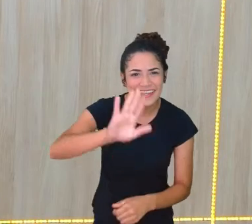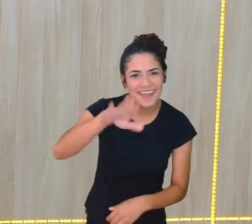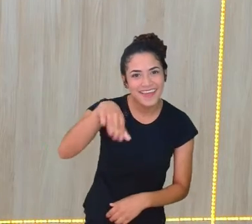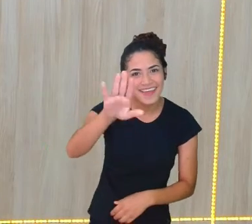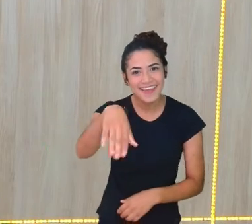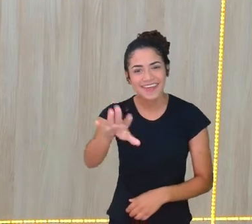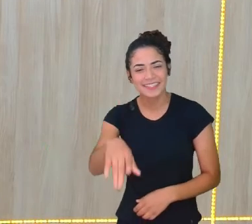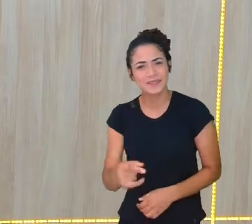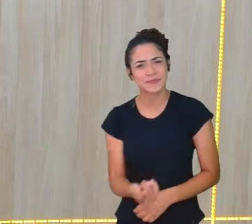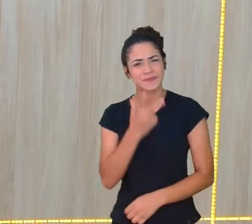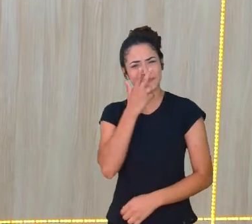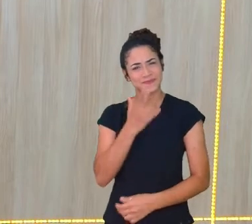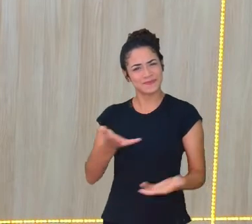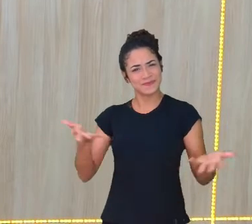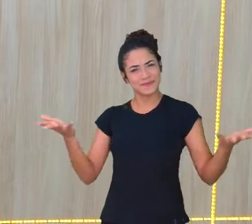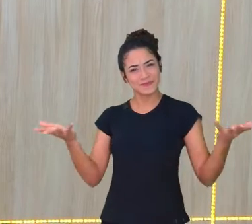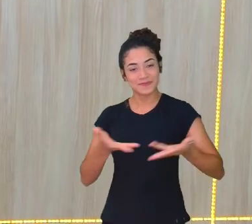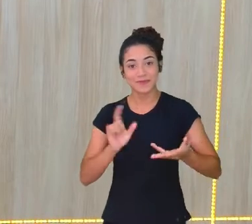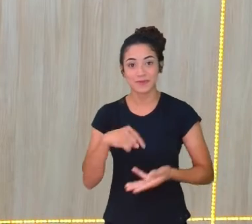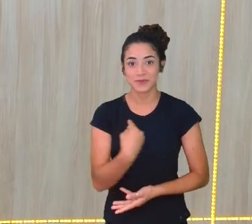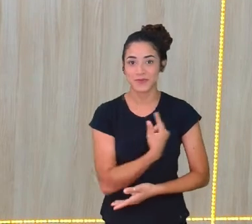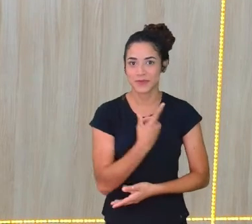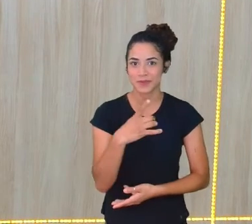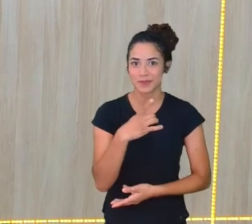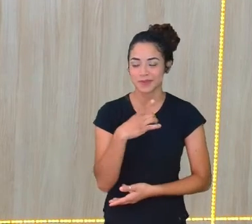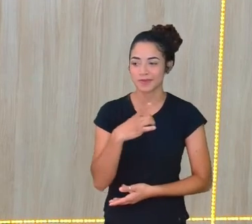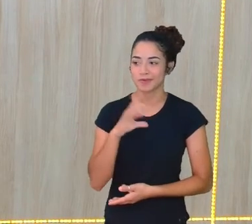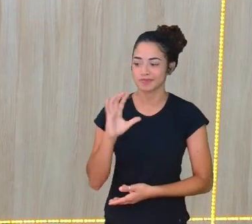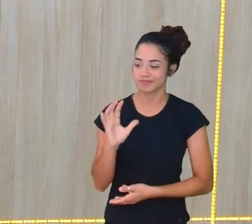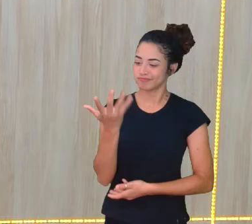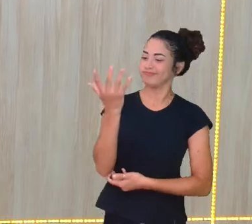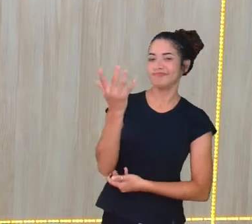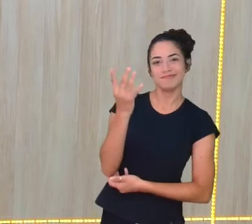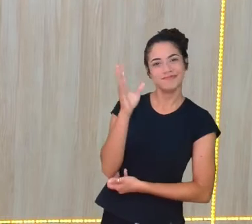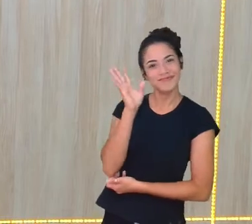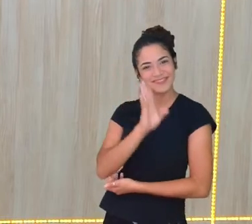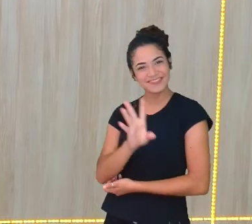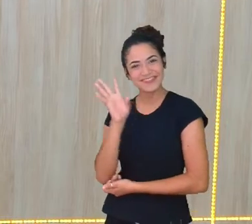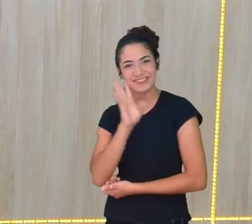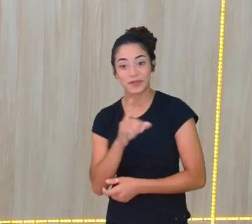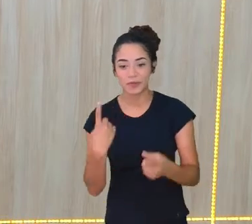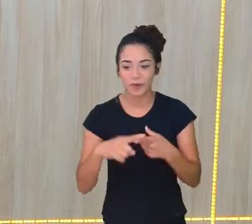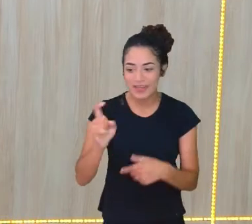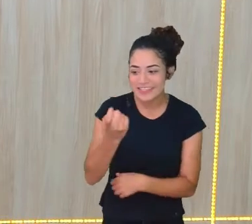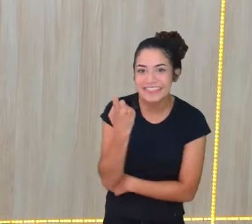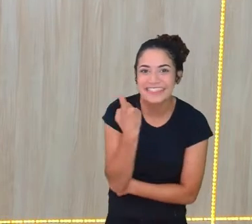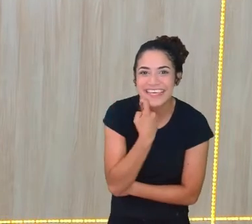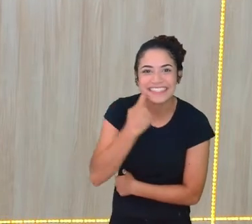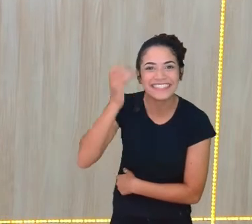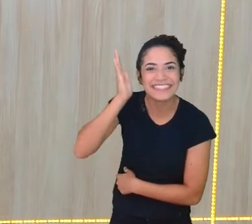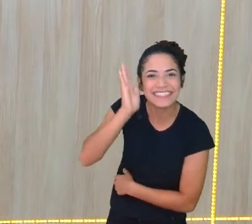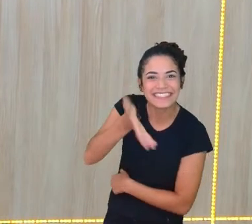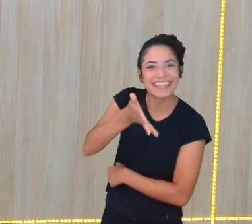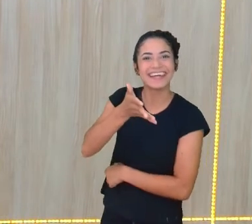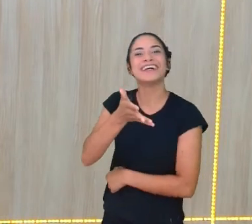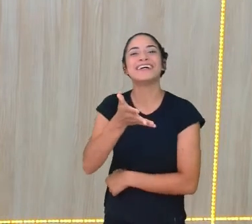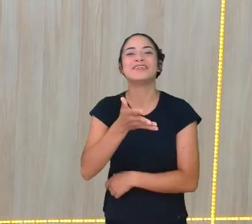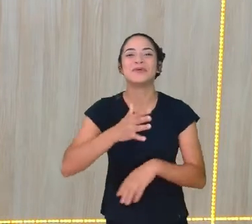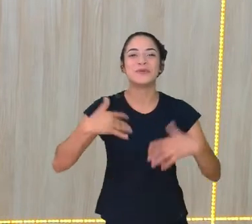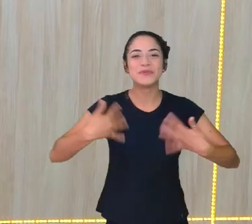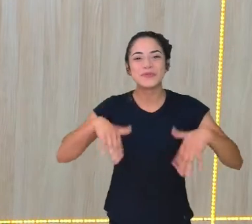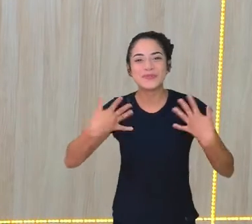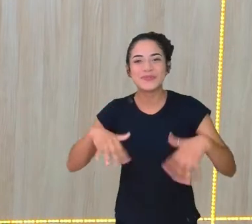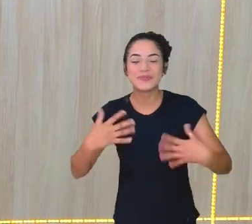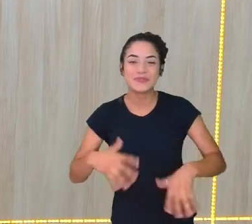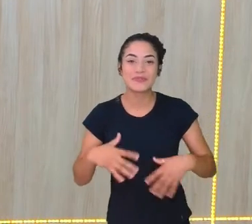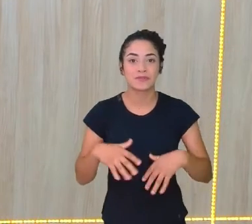Eita, pessoal, parece que hoje a gente tem uma situação legal, né? Porque hoje sextou, mas ó, como eu digo sempre,